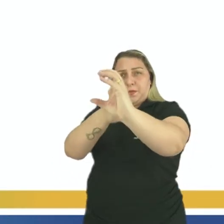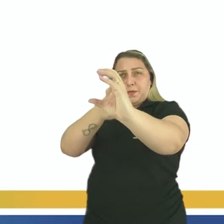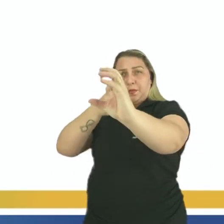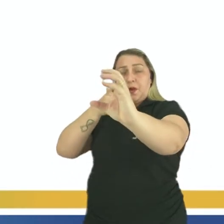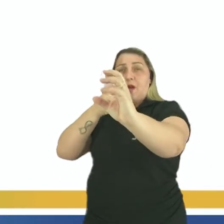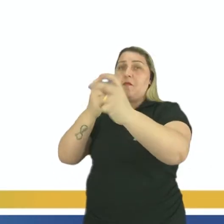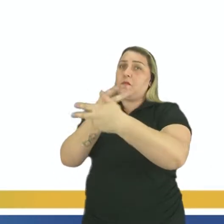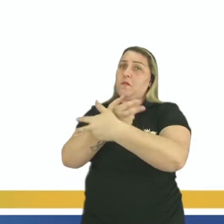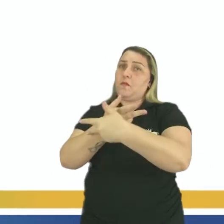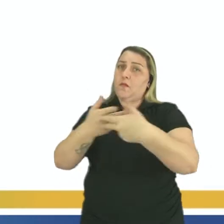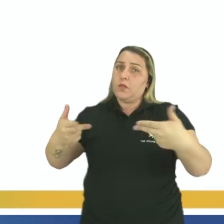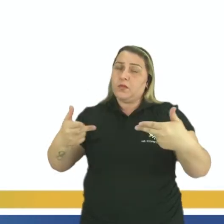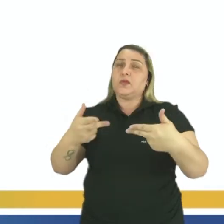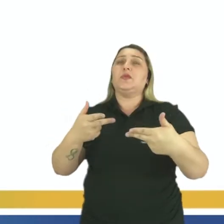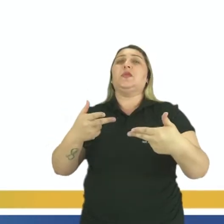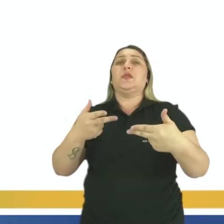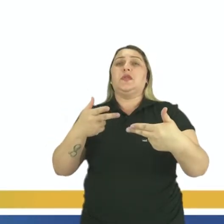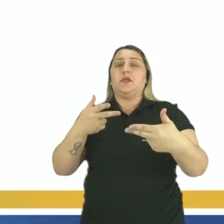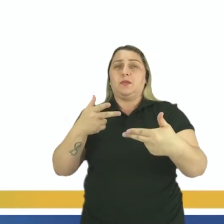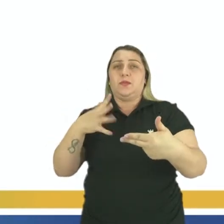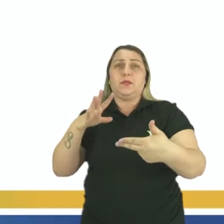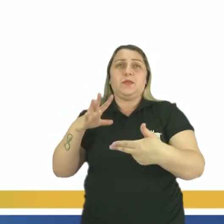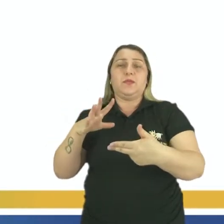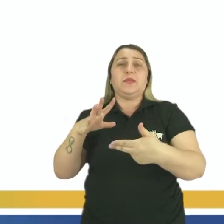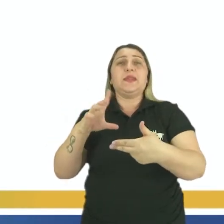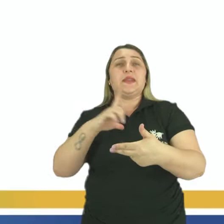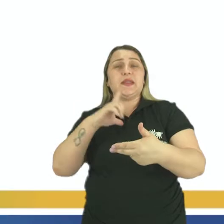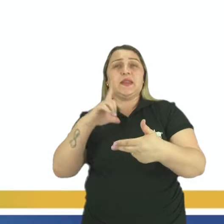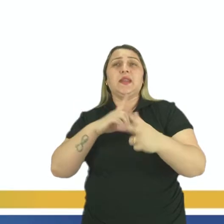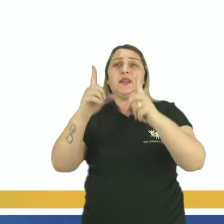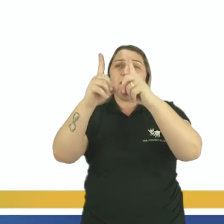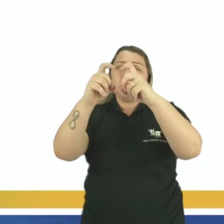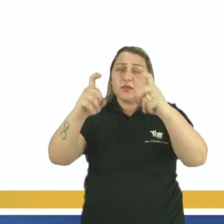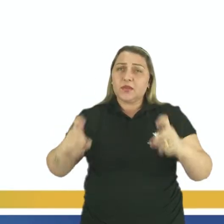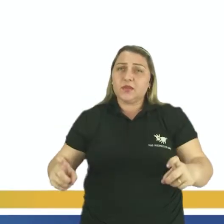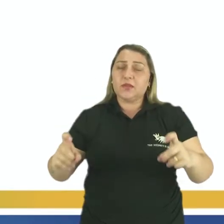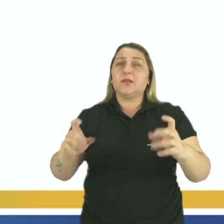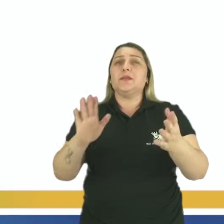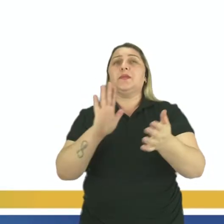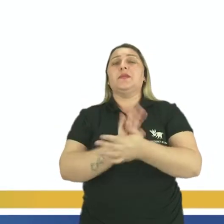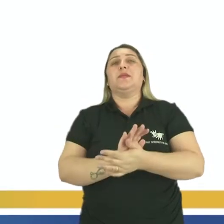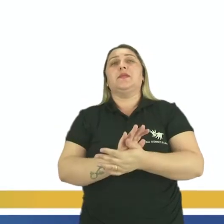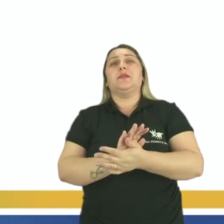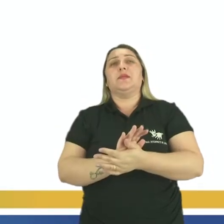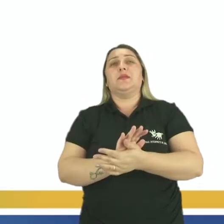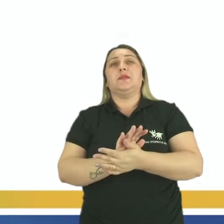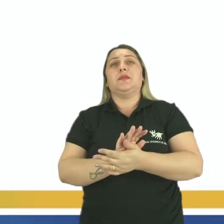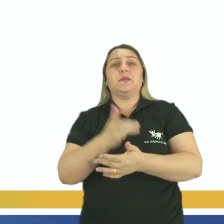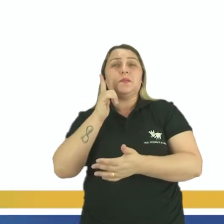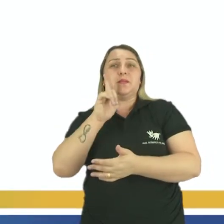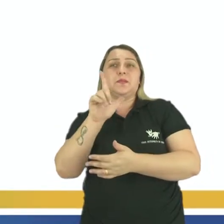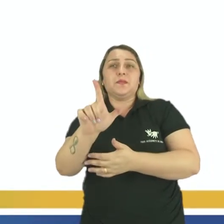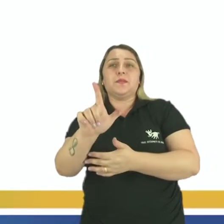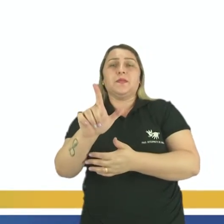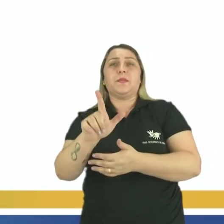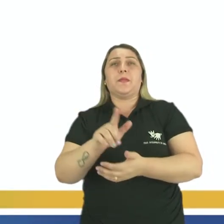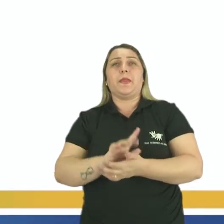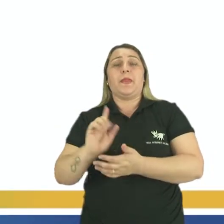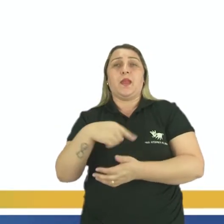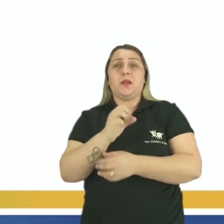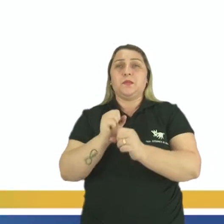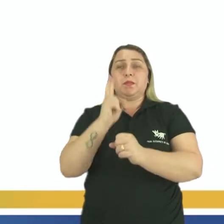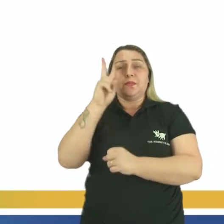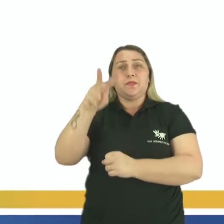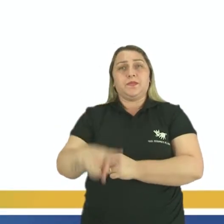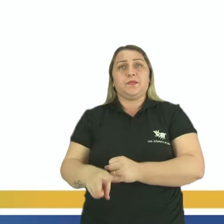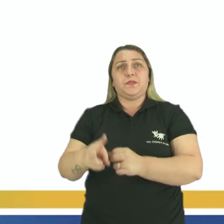um objeto a ser atingido, tem algo específico para que seja alcançado, Então a gente pode